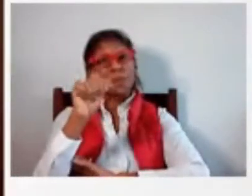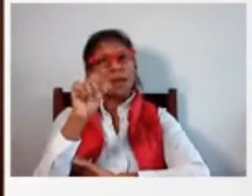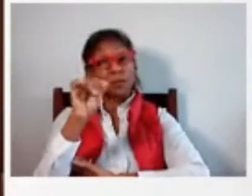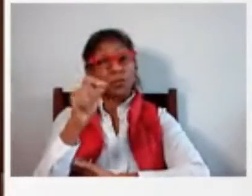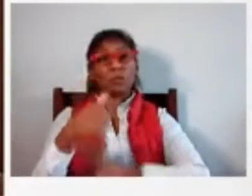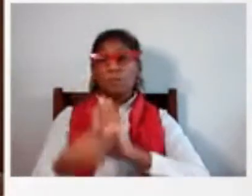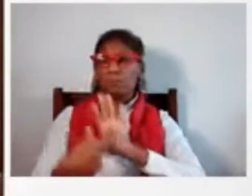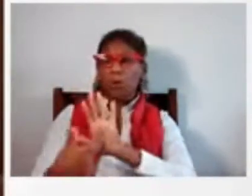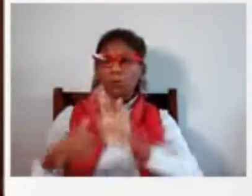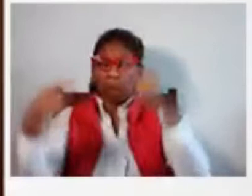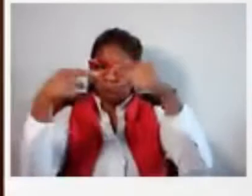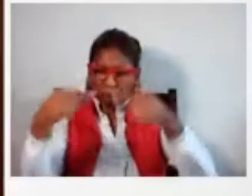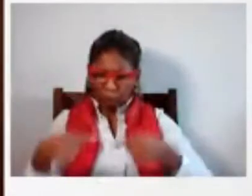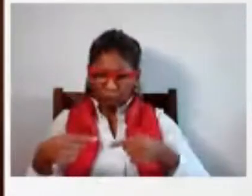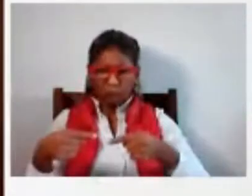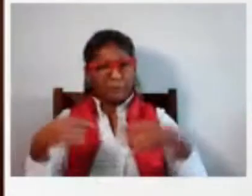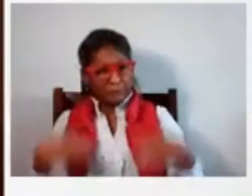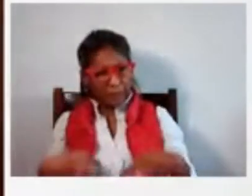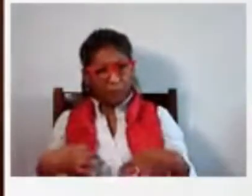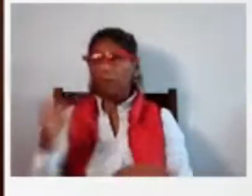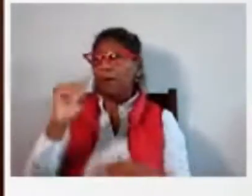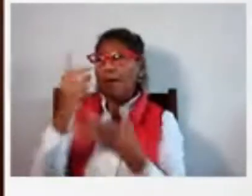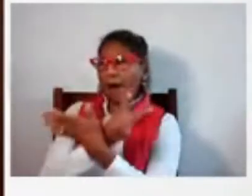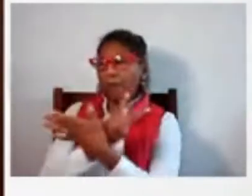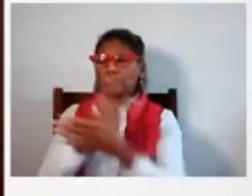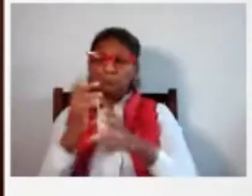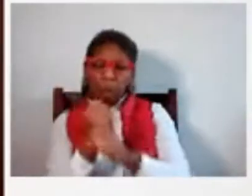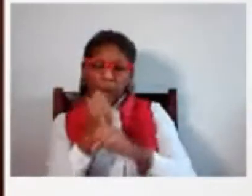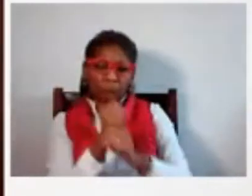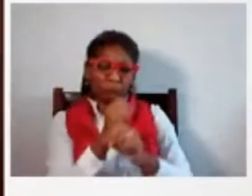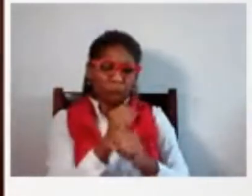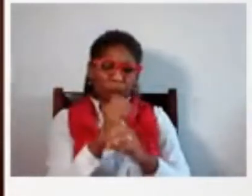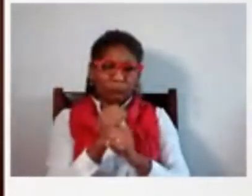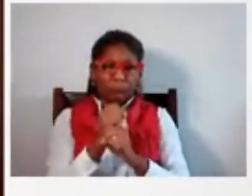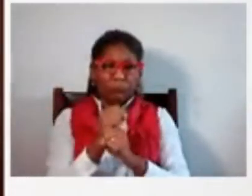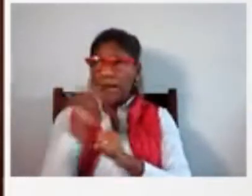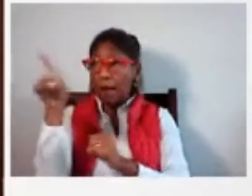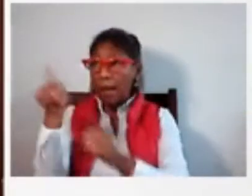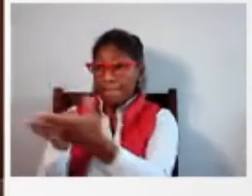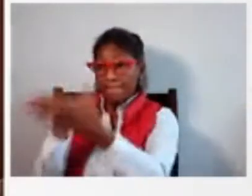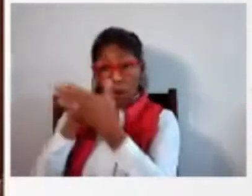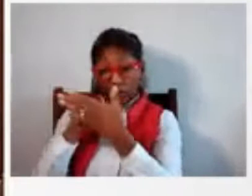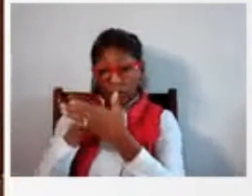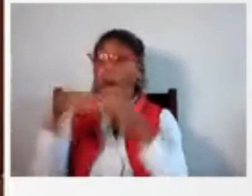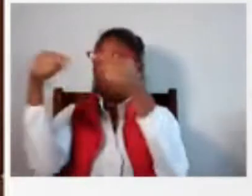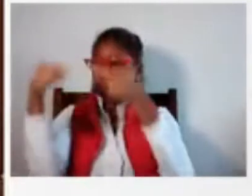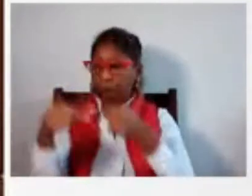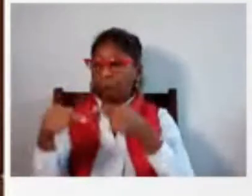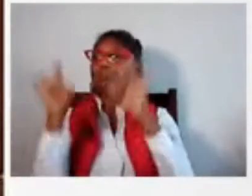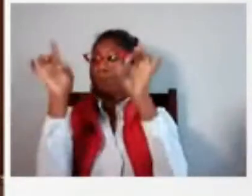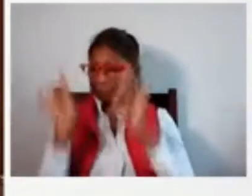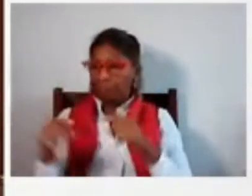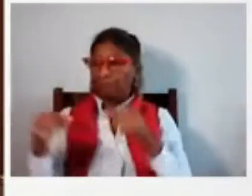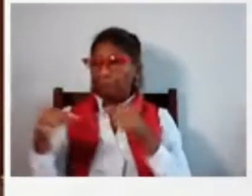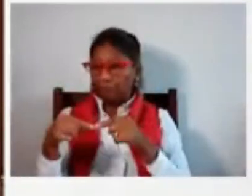de fazerem contestação, e se fecham os dados de acordo com as contestações apresentadas. O índice de